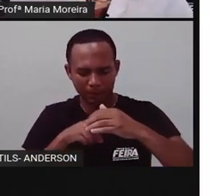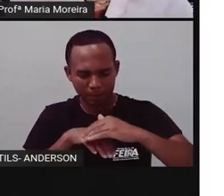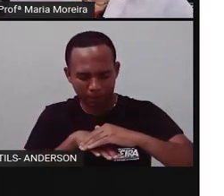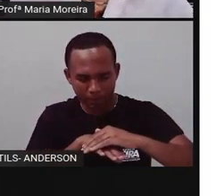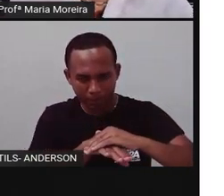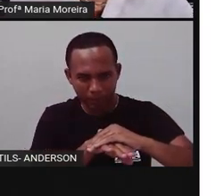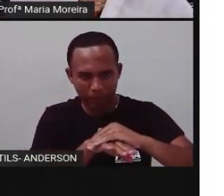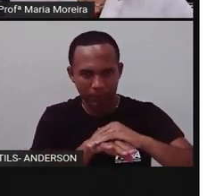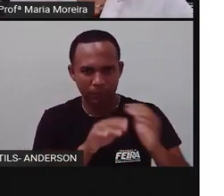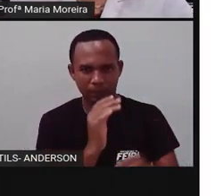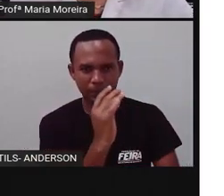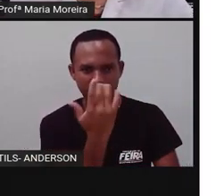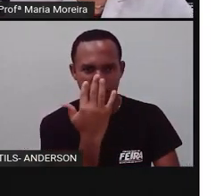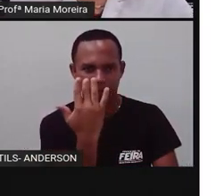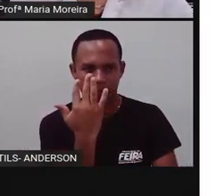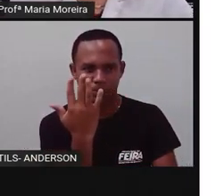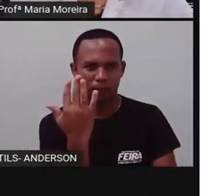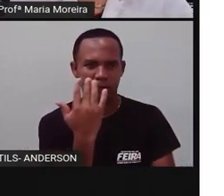arbusto. Você sabe o que é um arbusto?